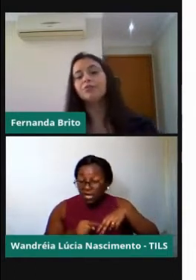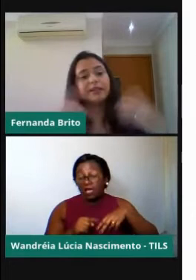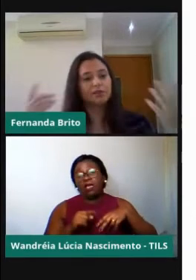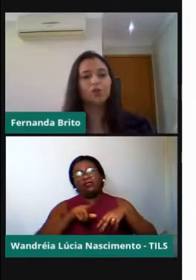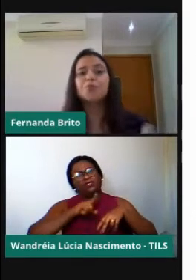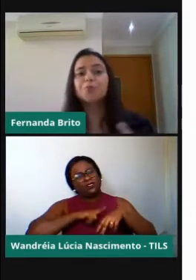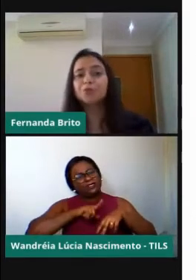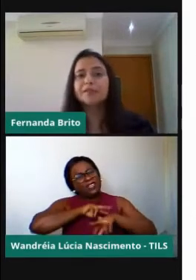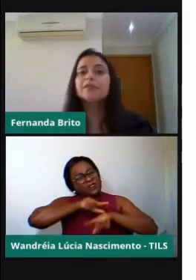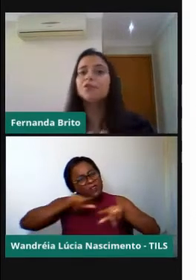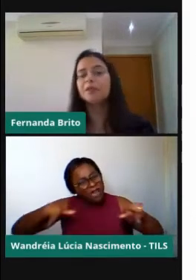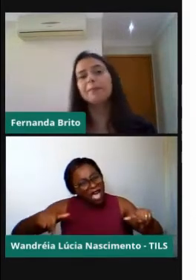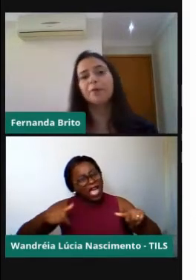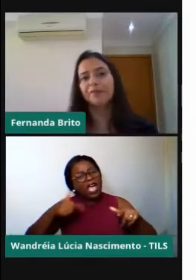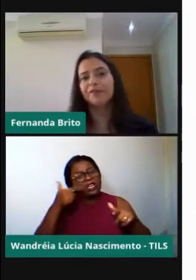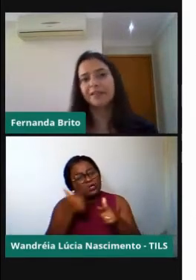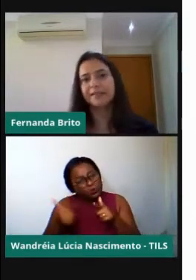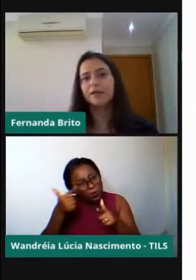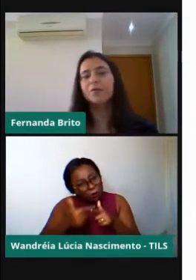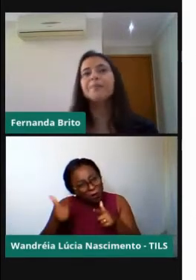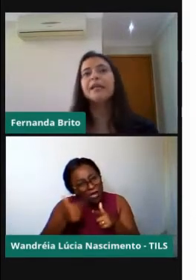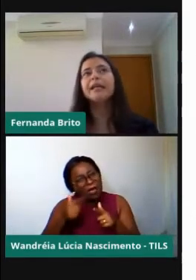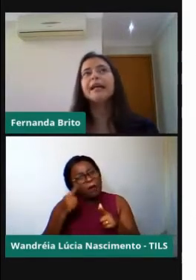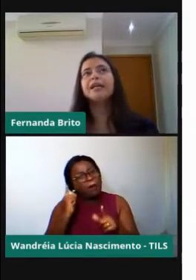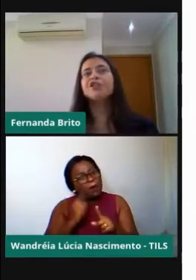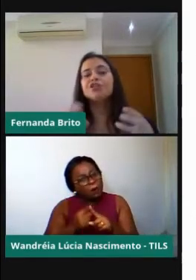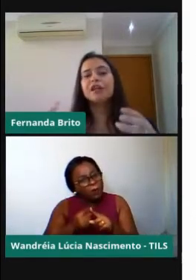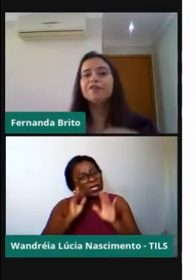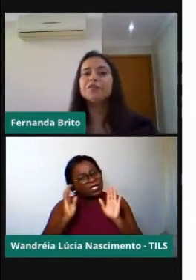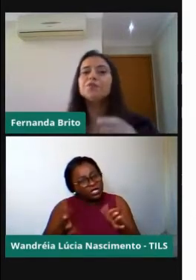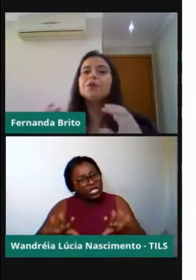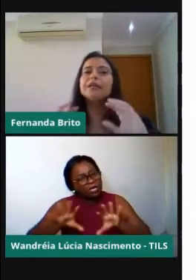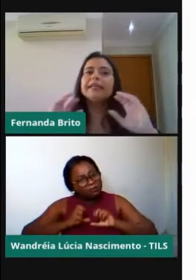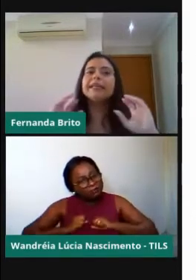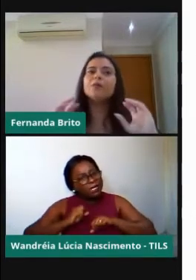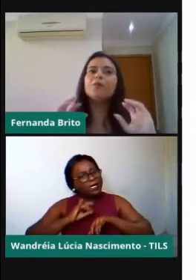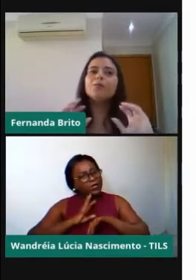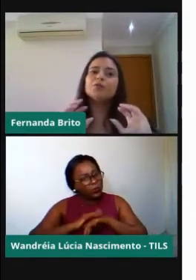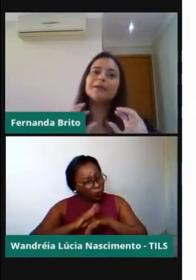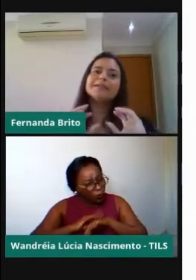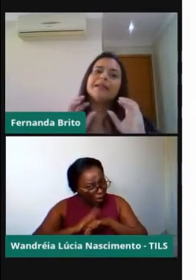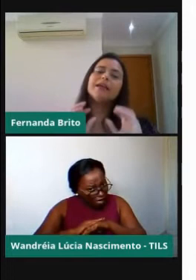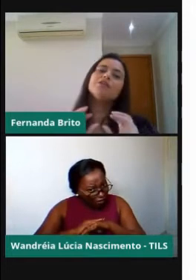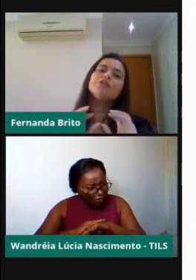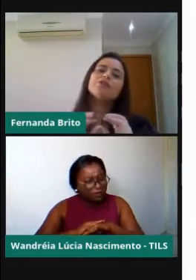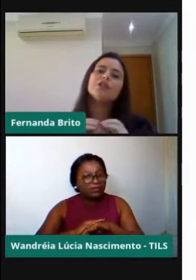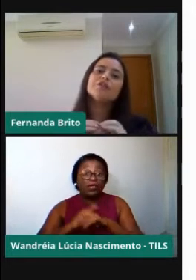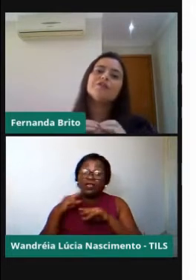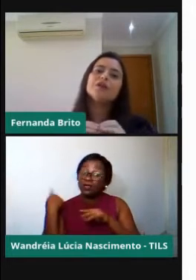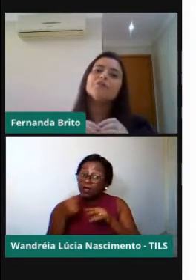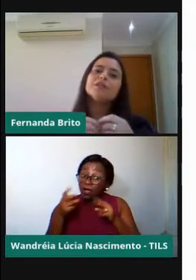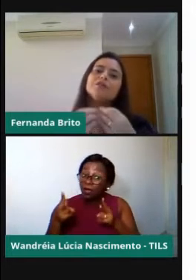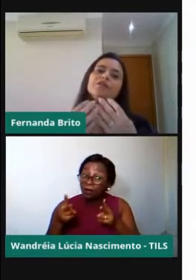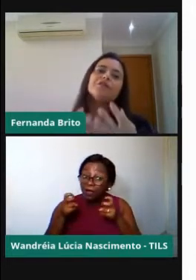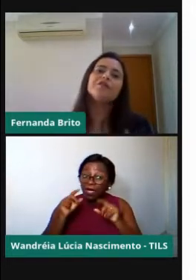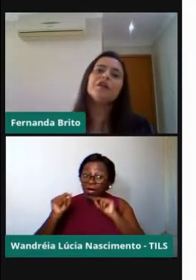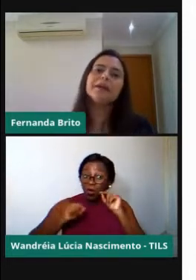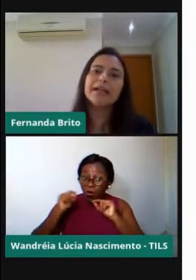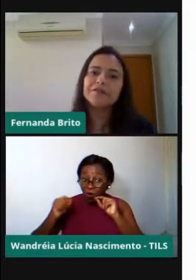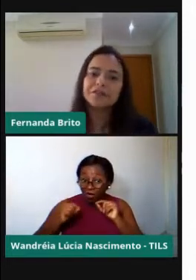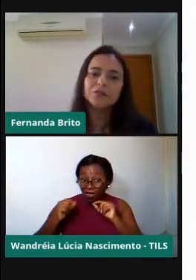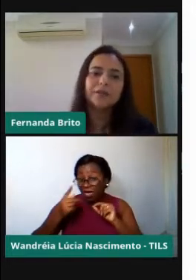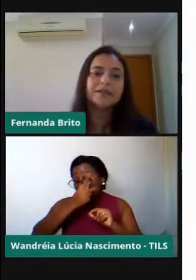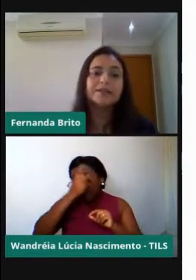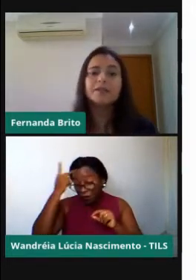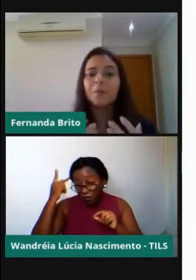de alterações produzidas pela própria infecção. A gente já viu que os pacientes que vão desenvolver a